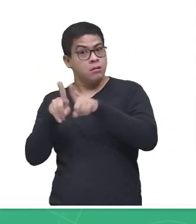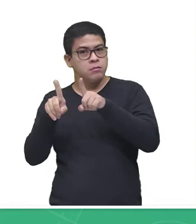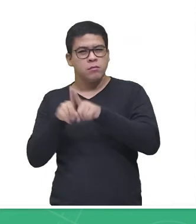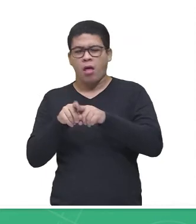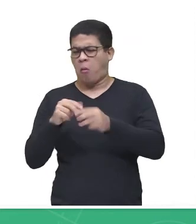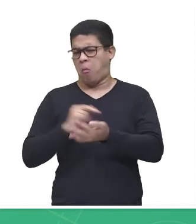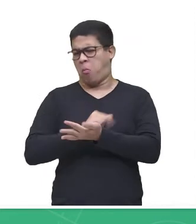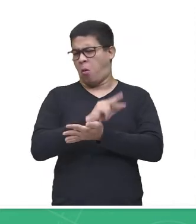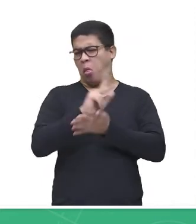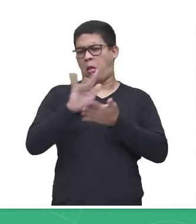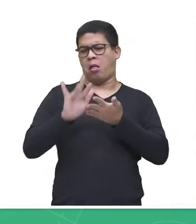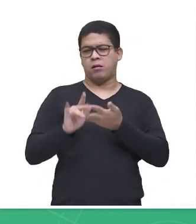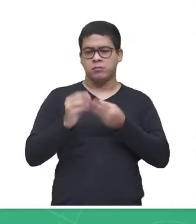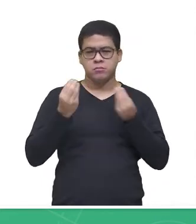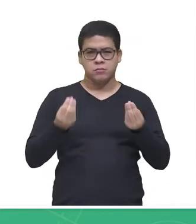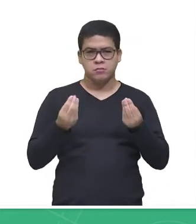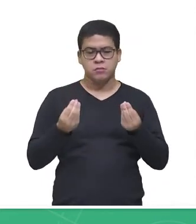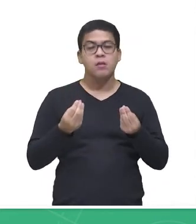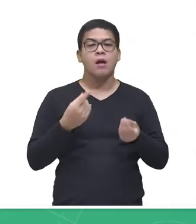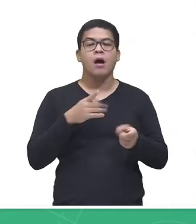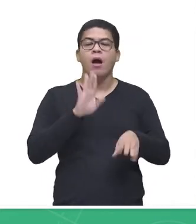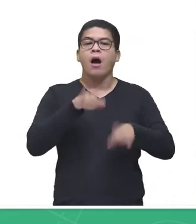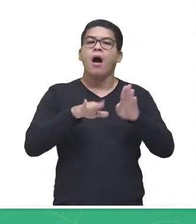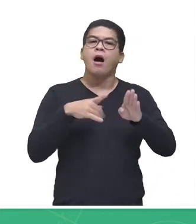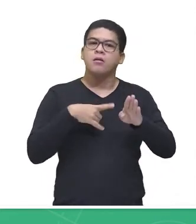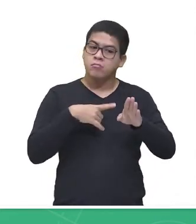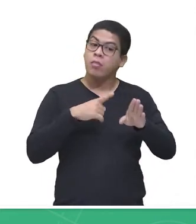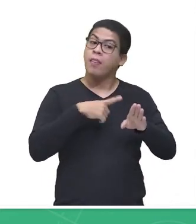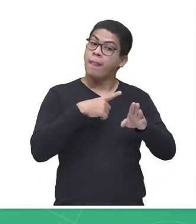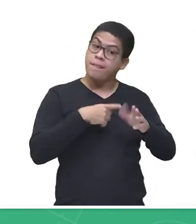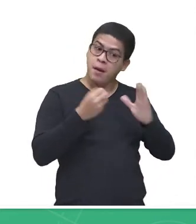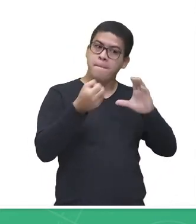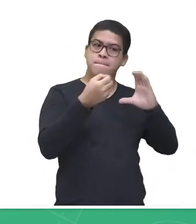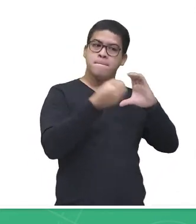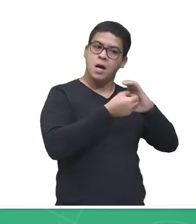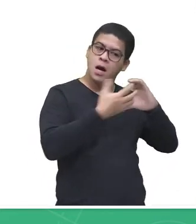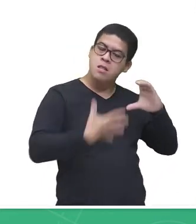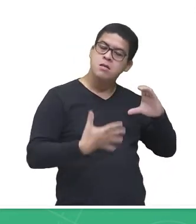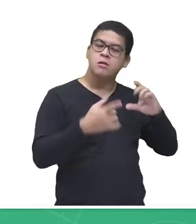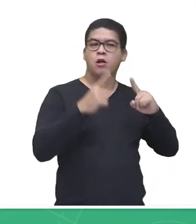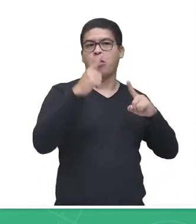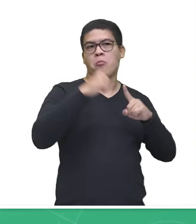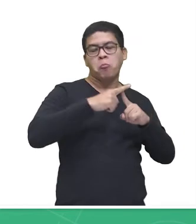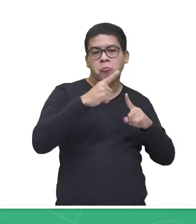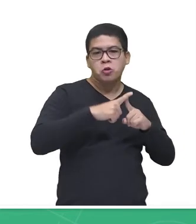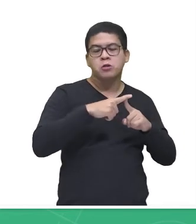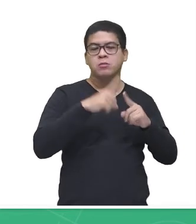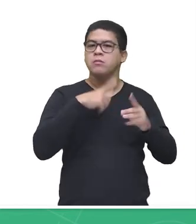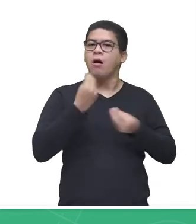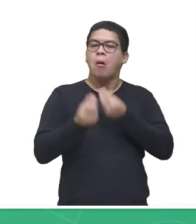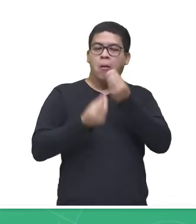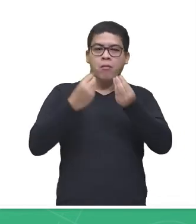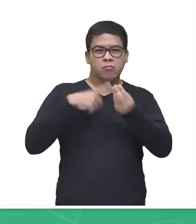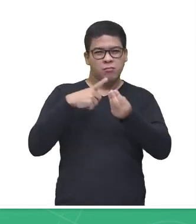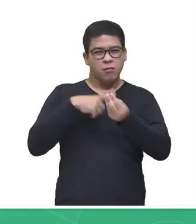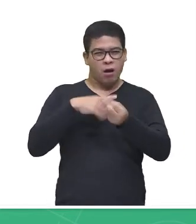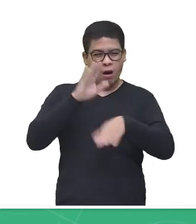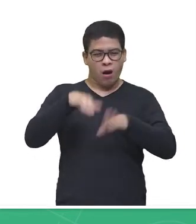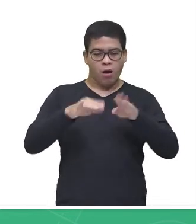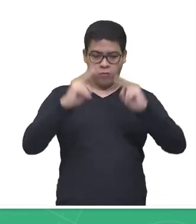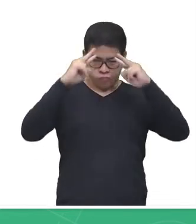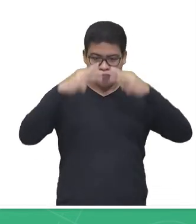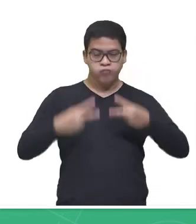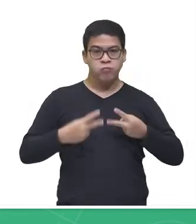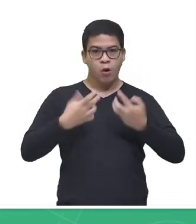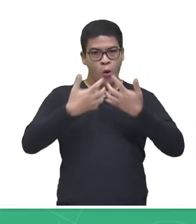de células, tá bom? Então, todas as organelas têm funções específicas que atendem aí o correto funcionamento do organismo como um